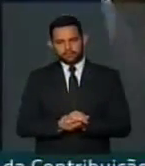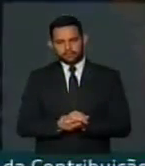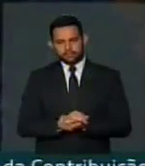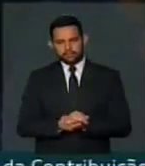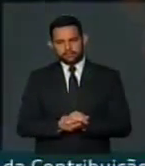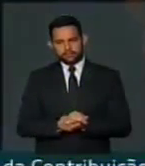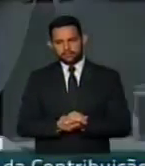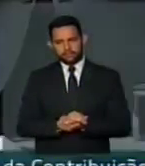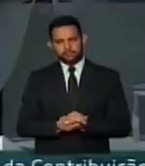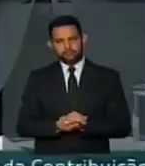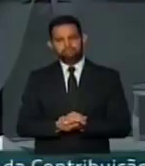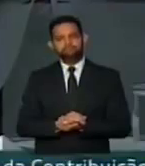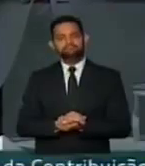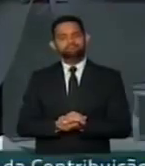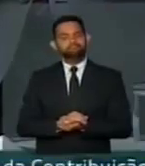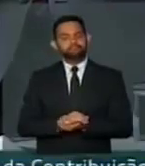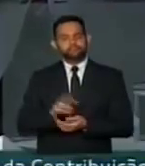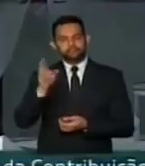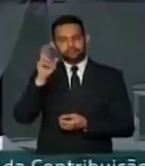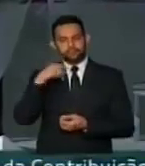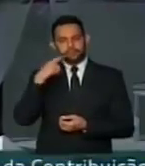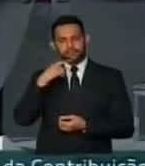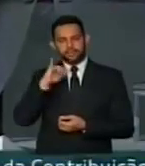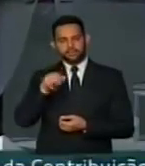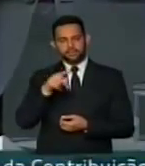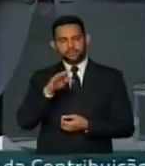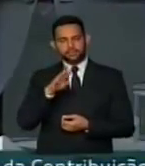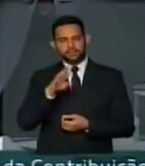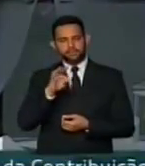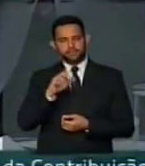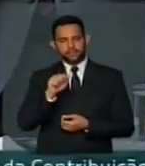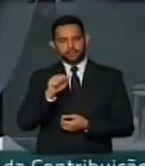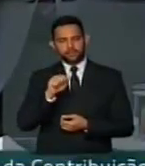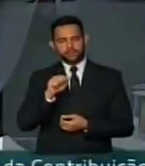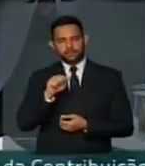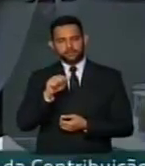Muito bem-vindo, vice-prefeito. Senhor presidente. Deputada Jandira Fegali. Senhor presidente, quanto à deputada...